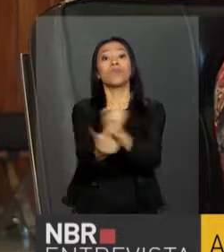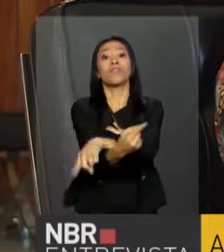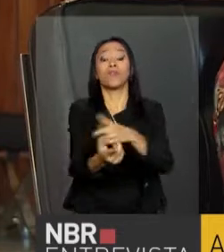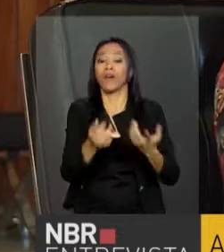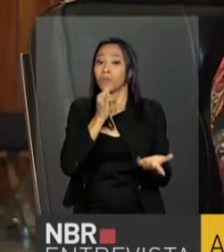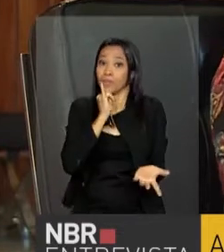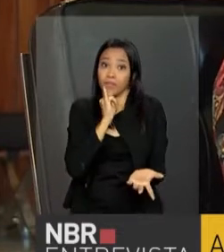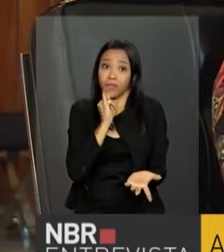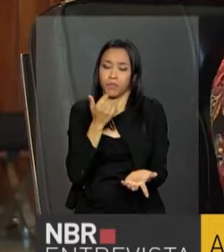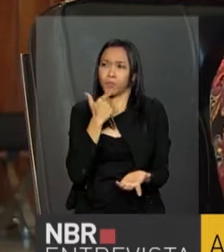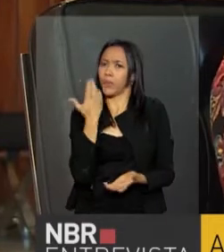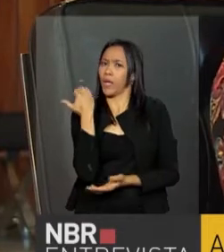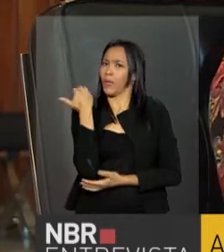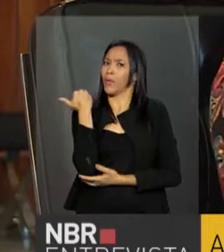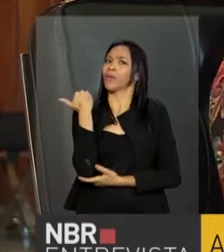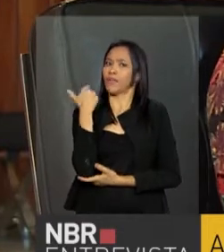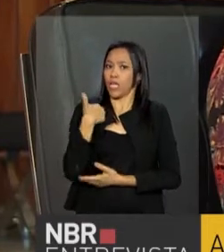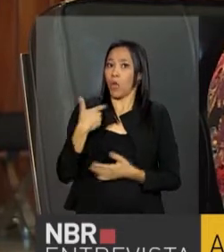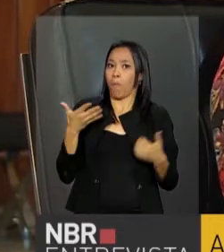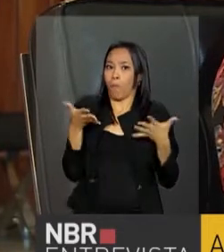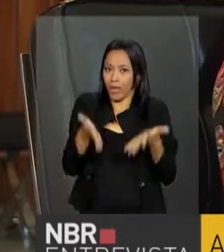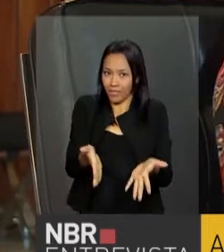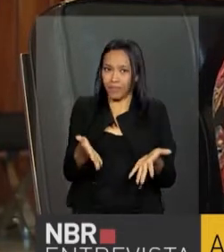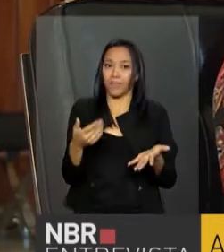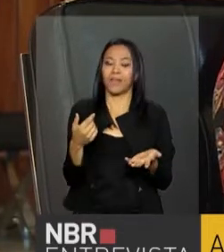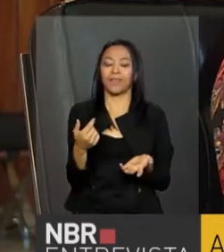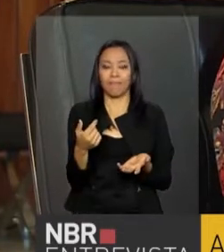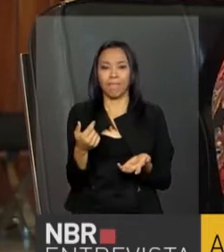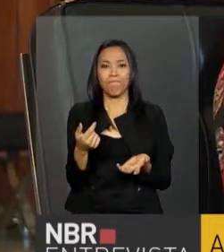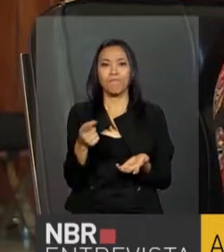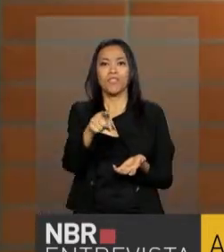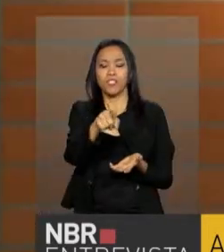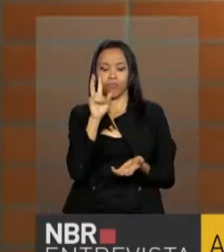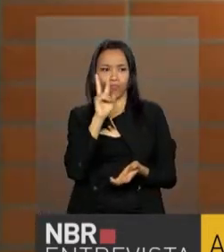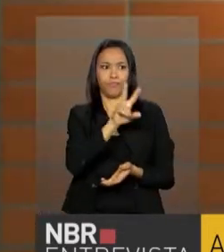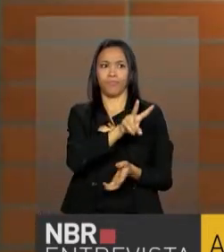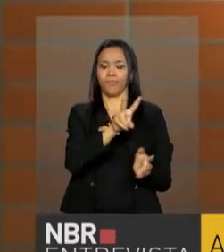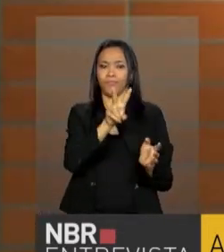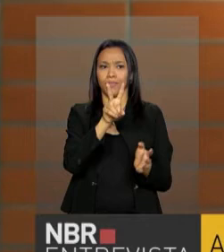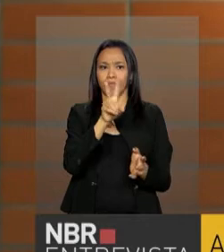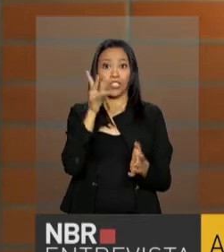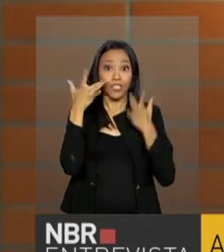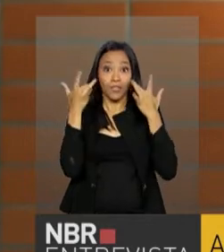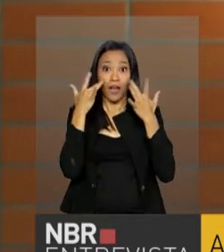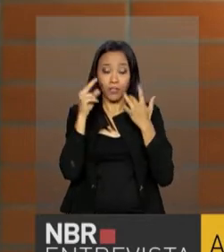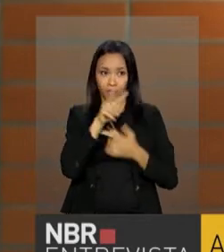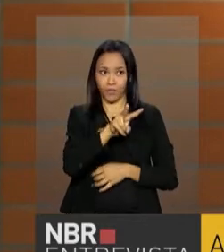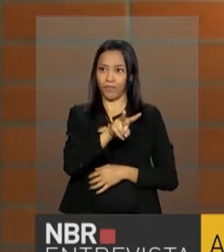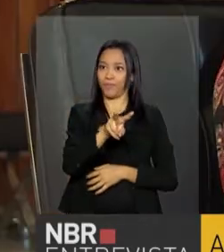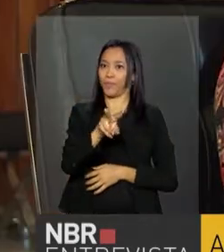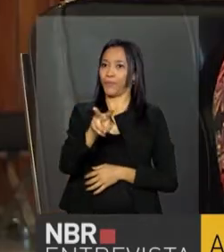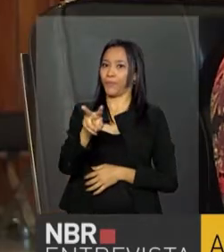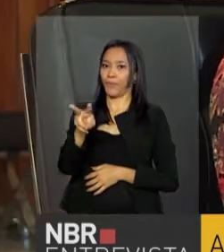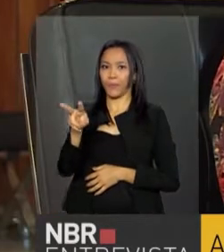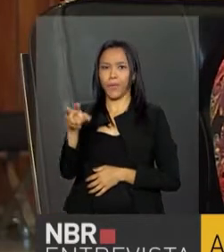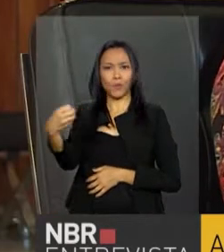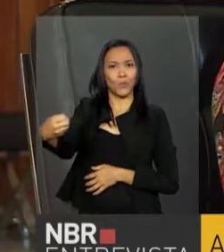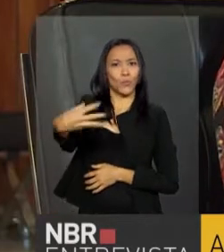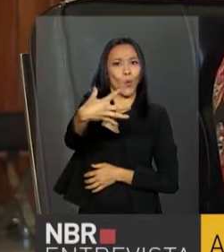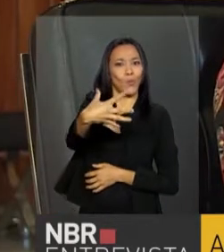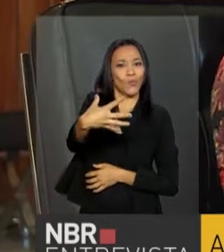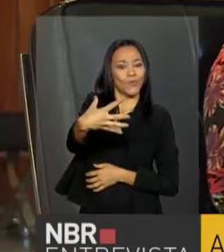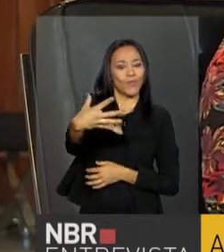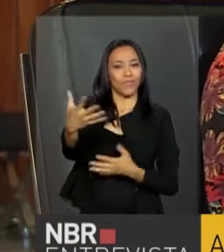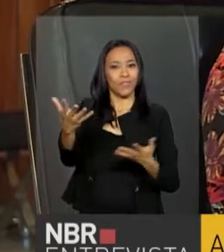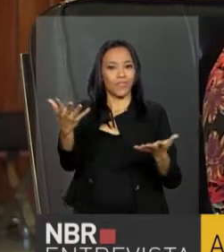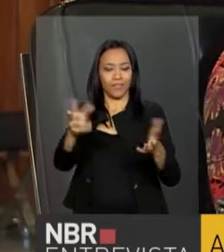como recentemente eu participei de uma produção teatral que era o novo espetáculo.